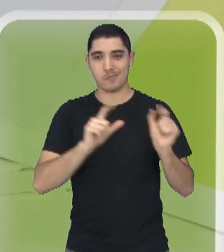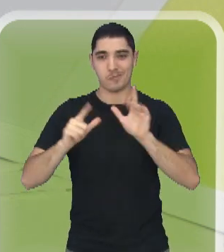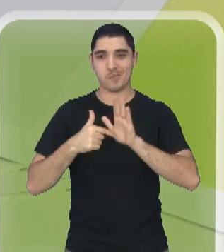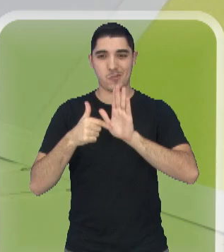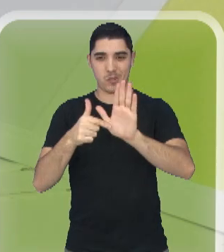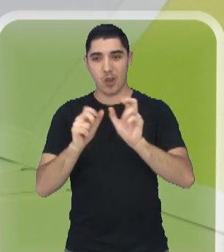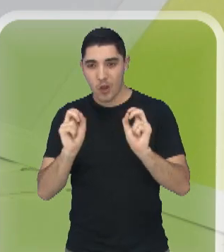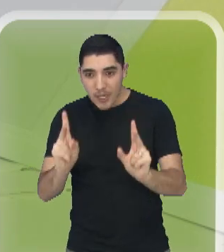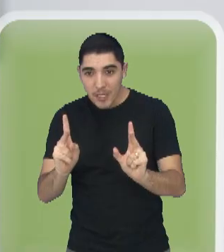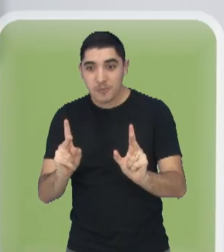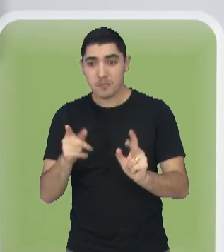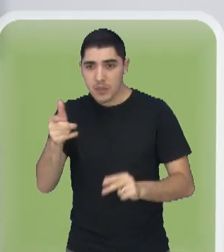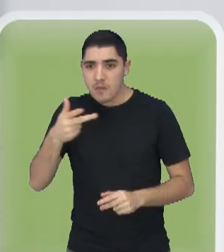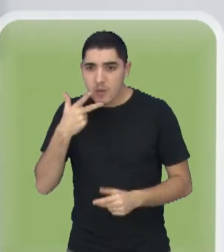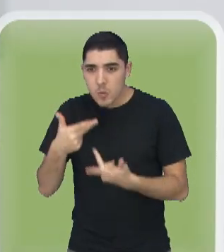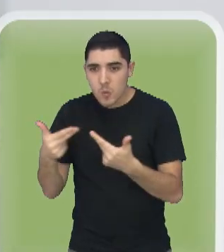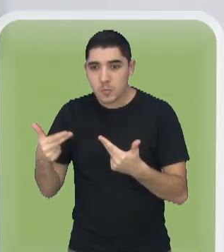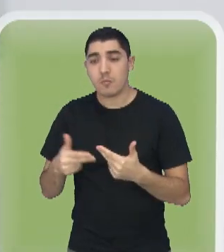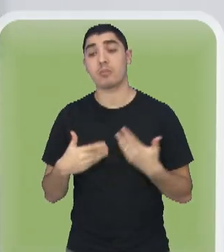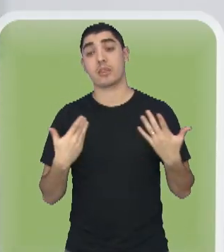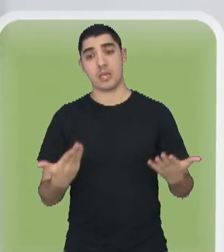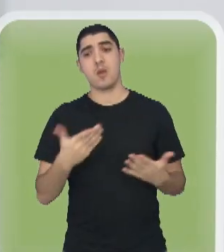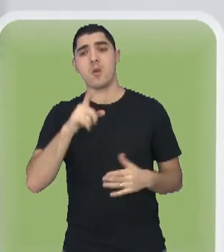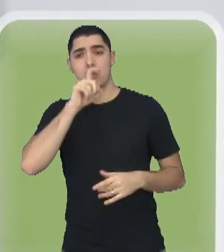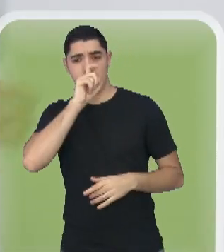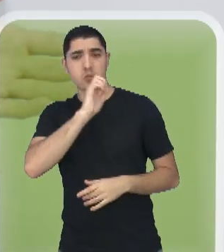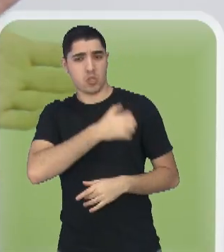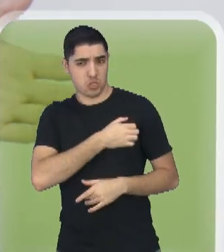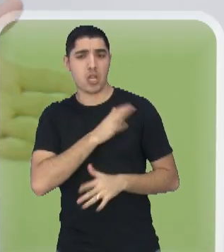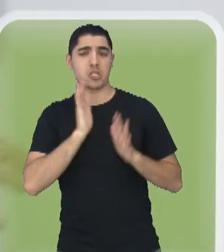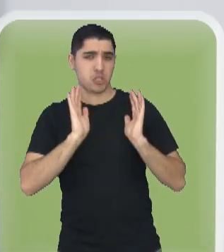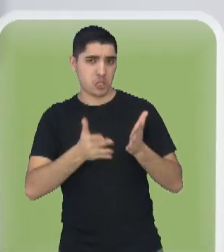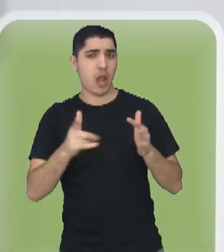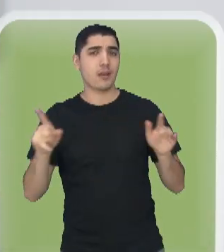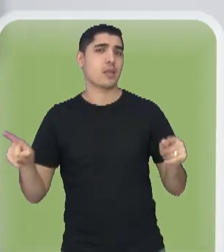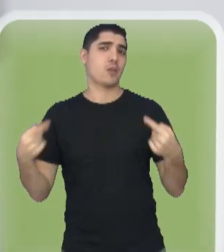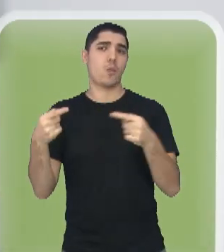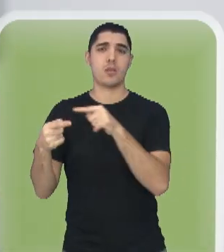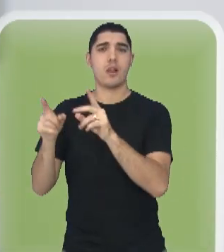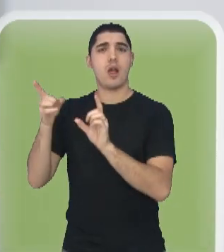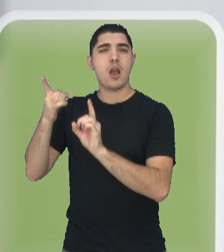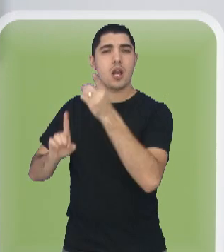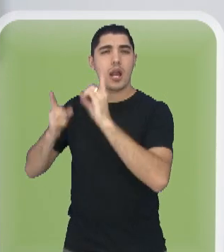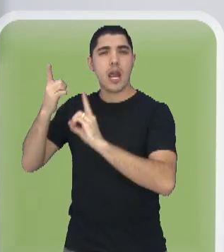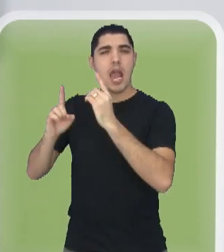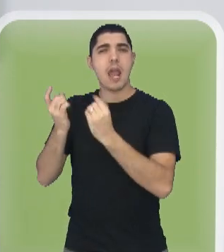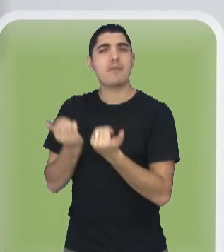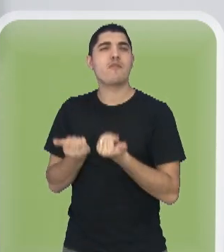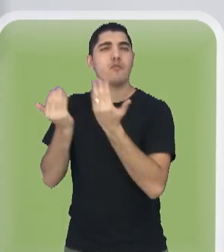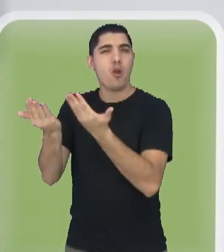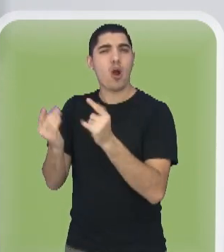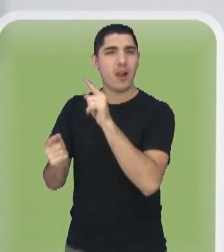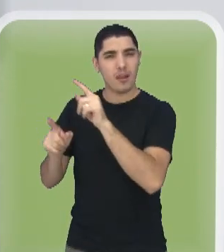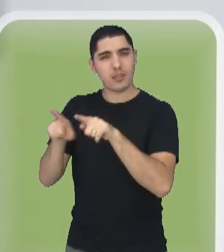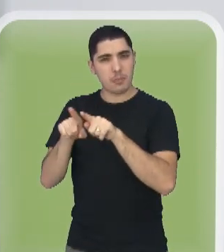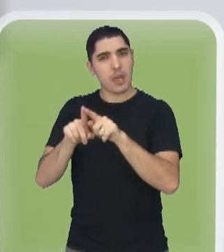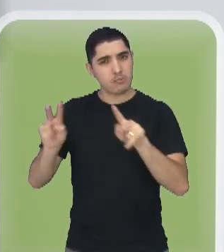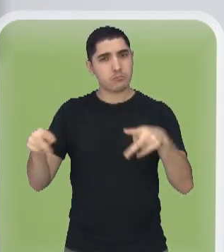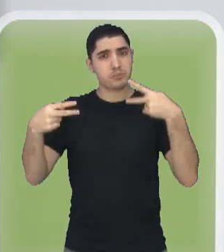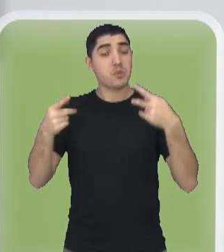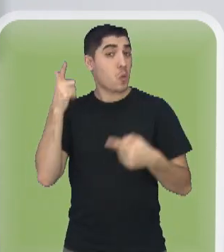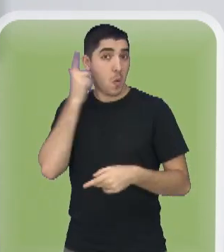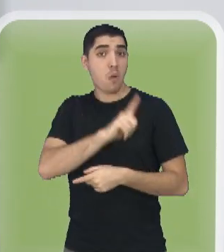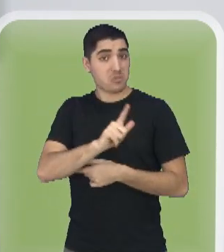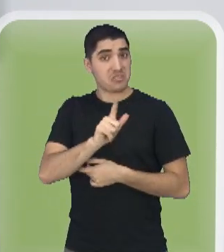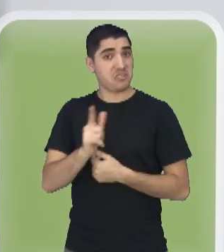certo? Mais alguma coisa da Águia? E o São José já segurou quando precisava contra o Grêmio Prudente lá na primeira partida da semifinal, conseguiu já segurar o resultado